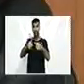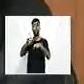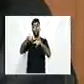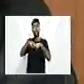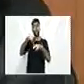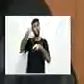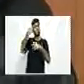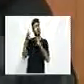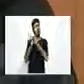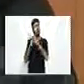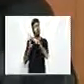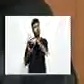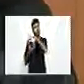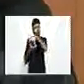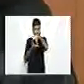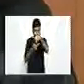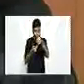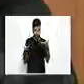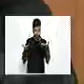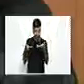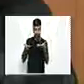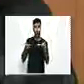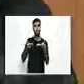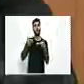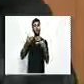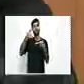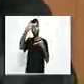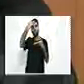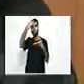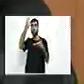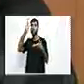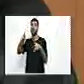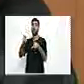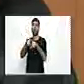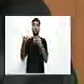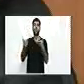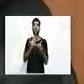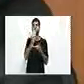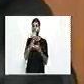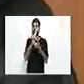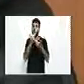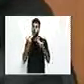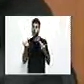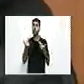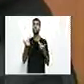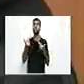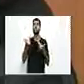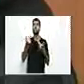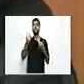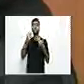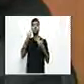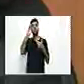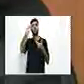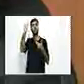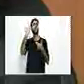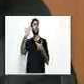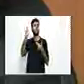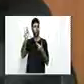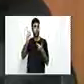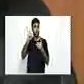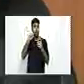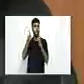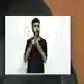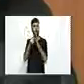tá caminhando para um outro lado né até mesmo nos alimentos que chegam n nossas casas né Tá se partindo muito para